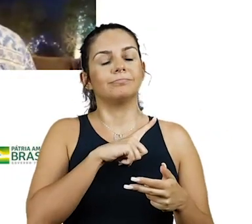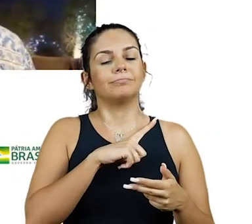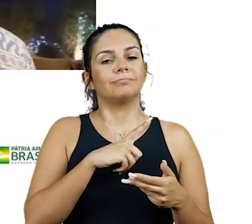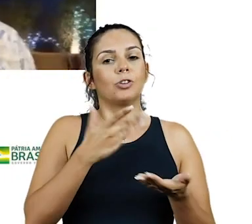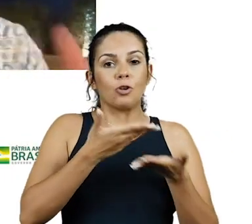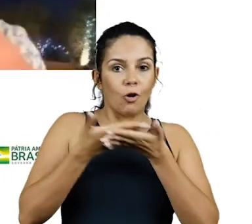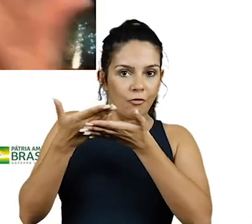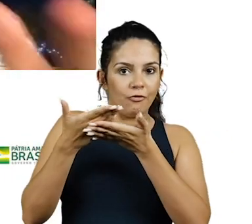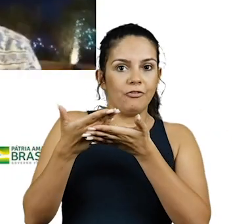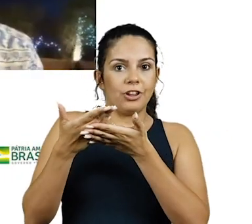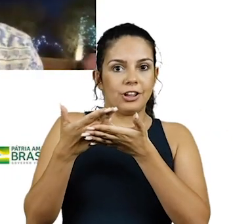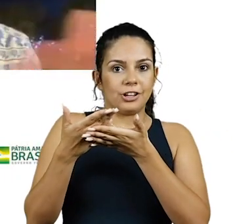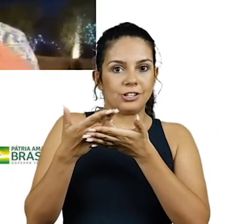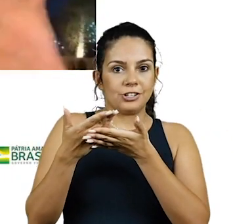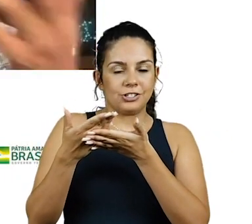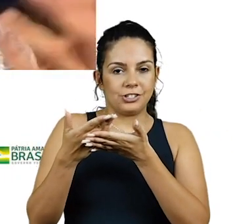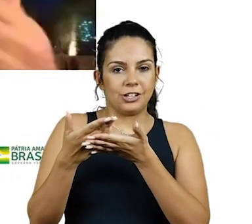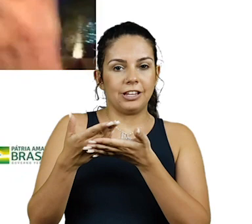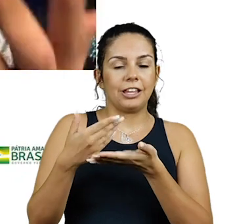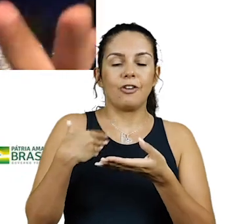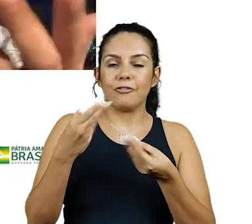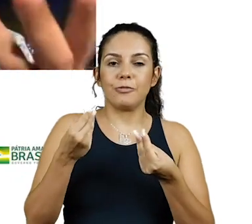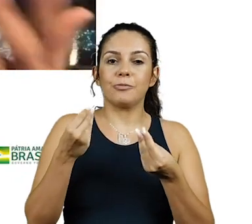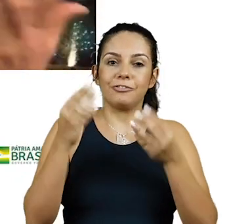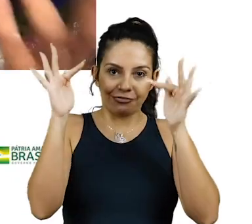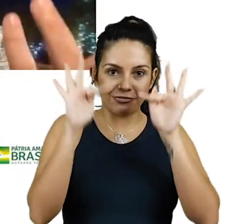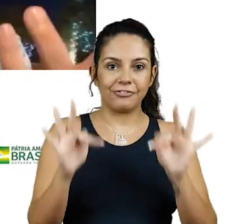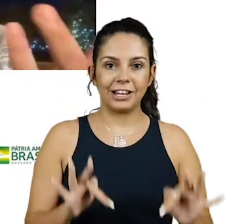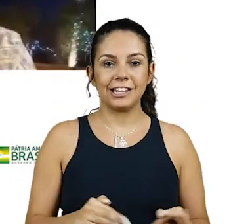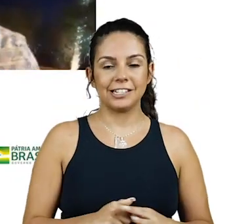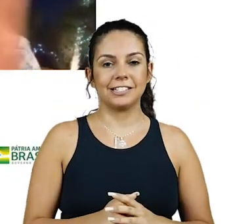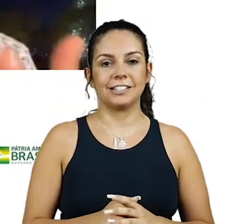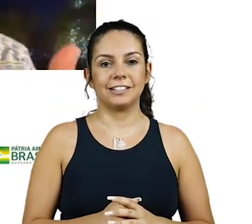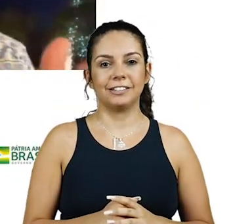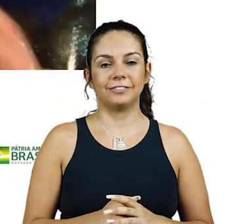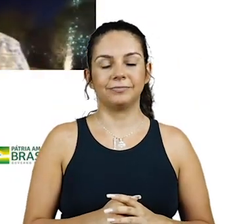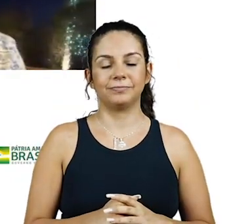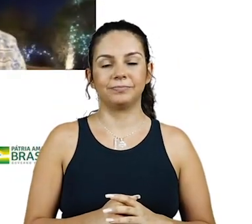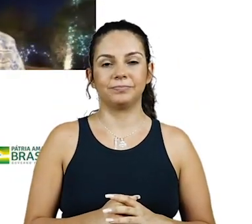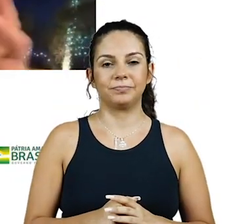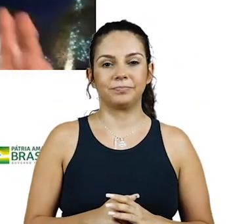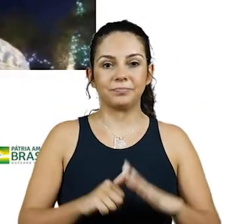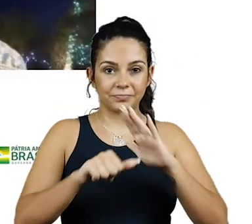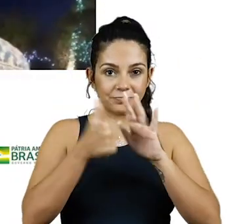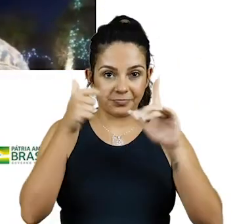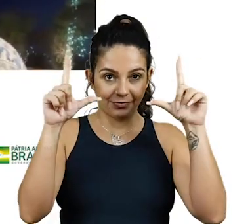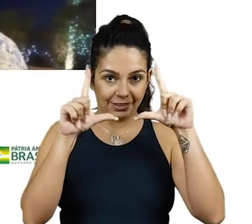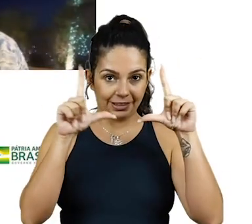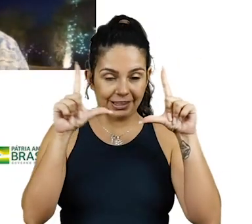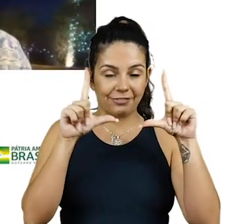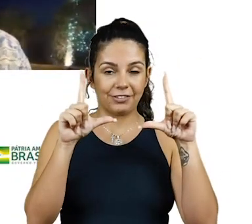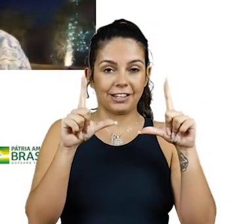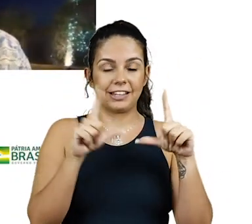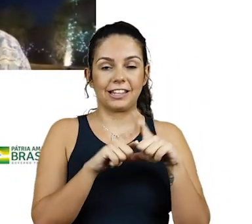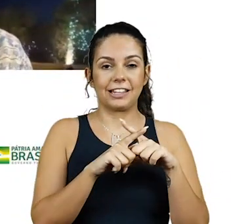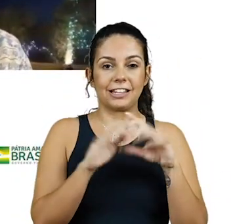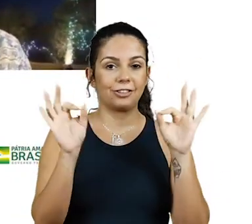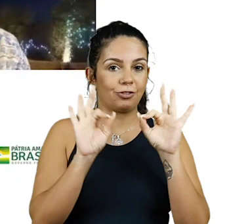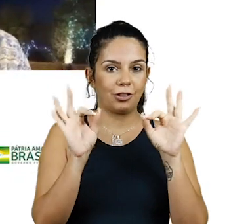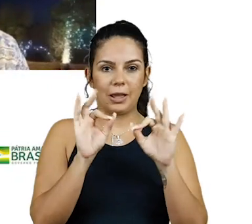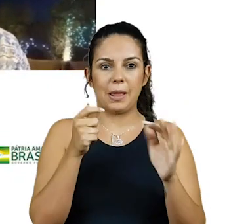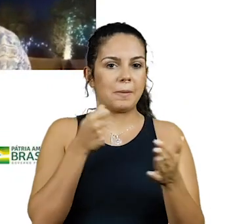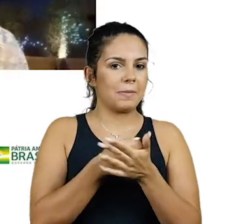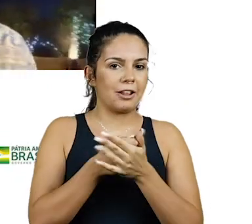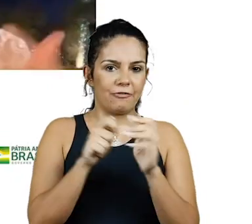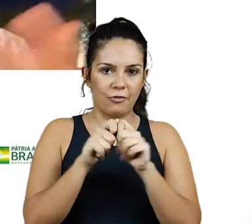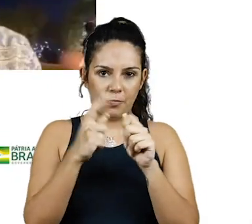estimulado. Tanto que esse aqui, eu estou falando contigo, primeira coisa que eu vou aparecer na TV. Não tinha nenhuma pressão